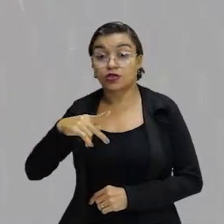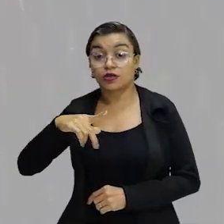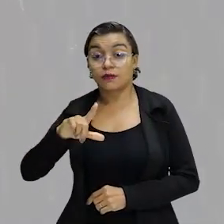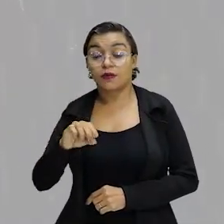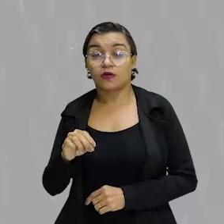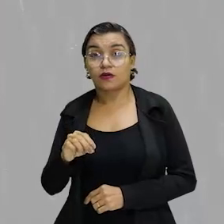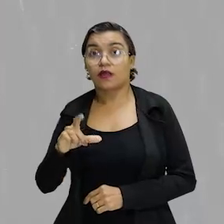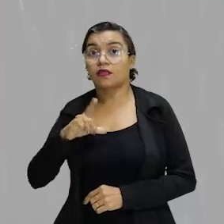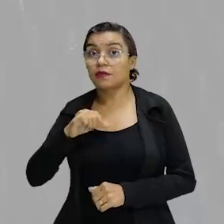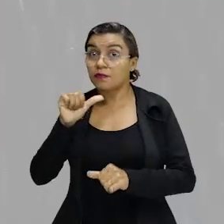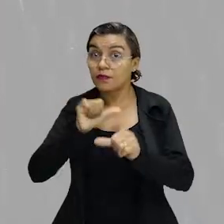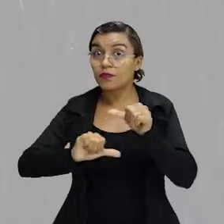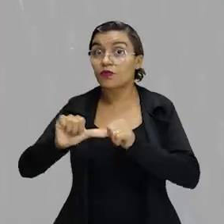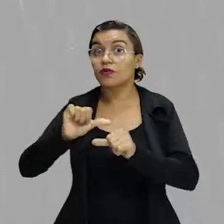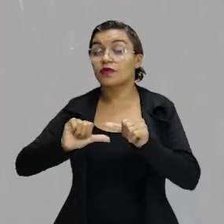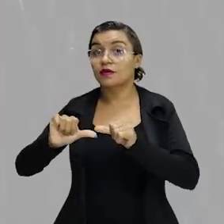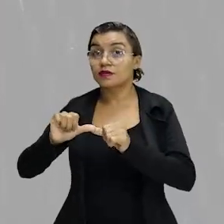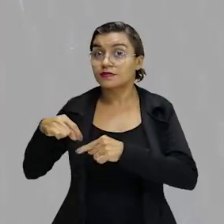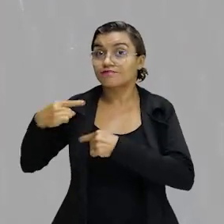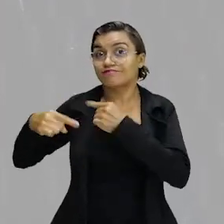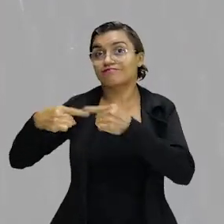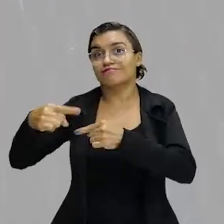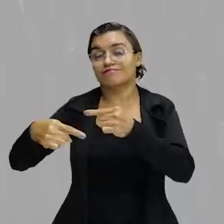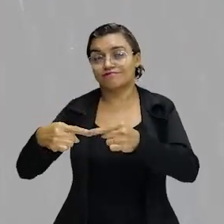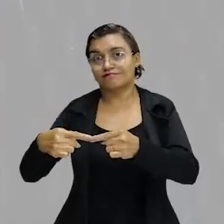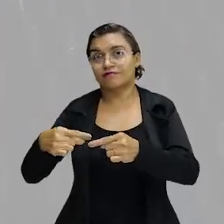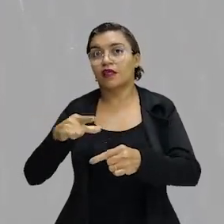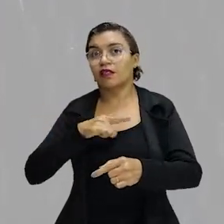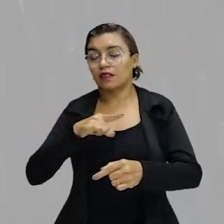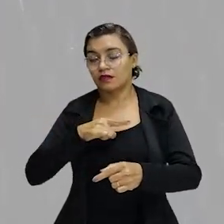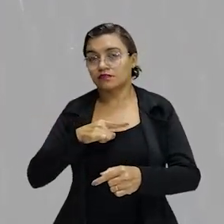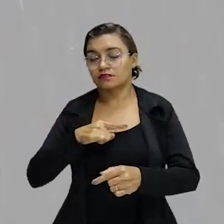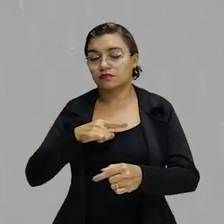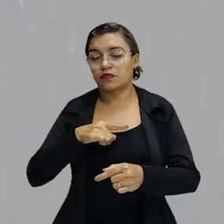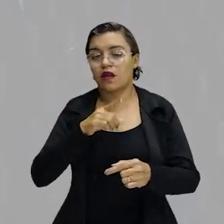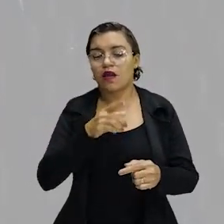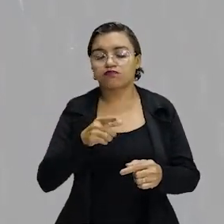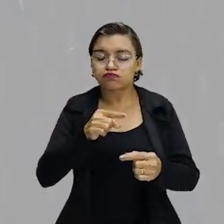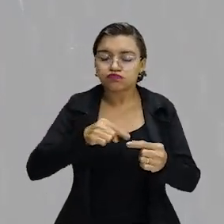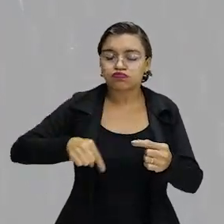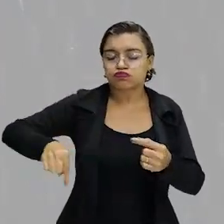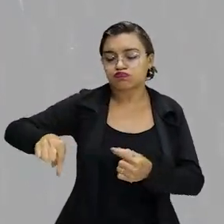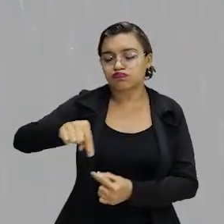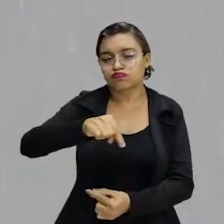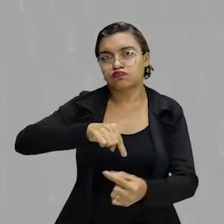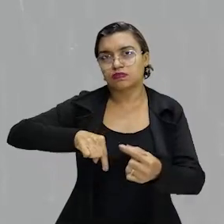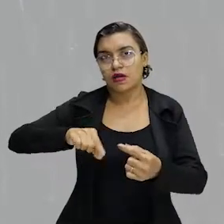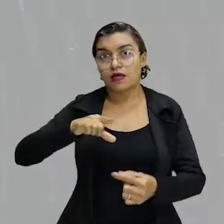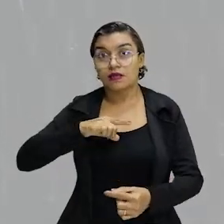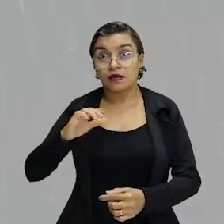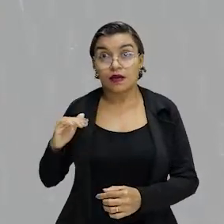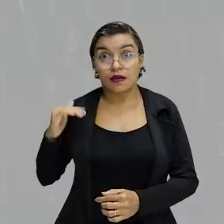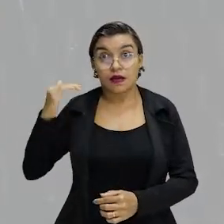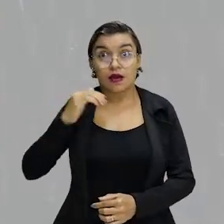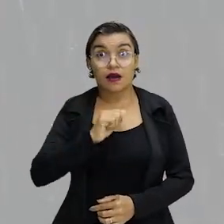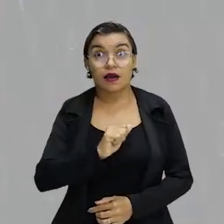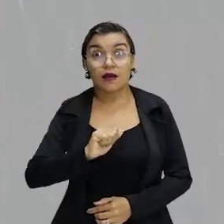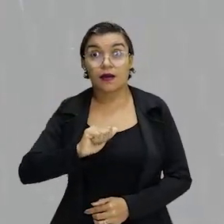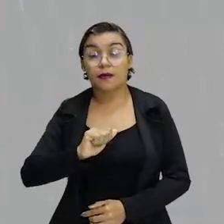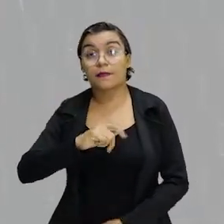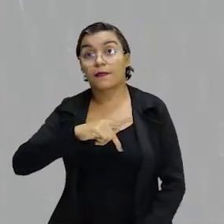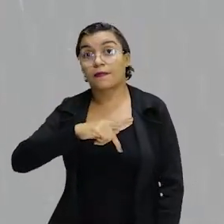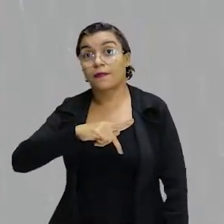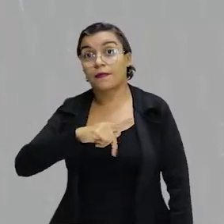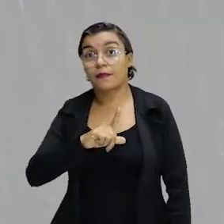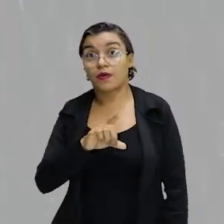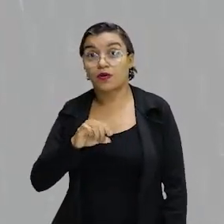alternância de gerações. Ou seja, vai ter uma parte do ciclo que vai haver um indivíduo adulto haploide e vai ter uma